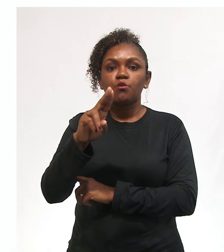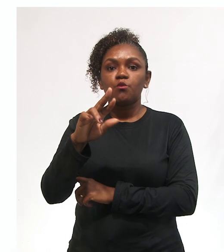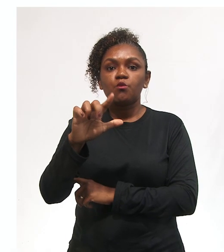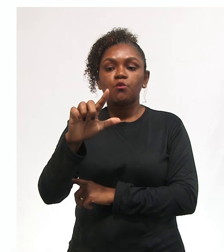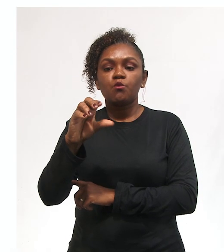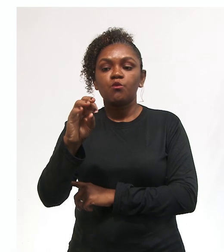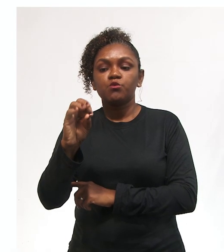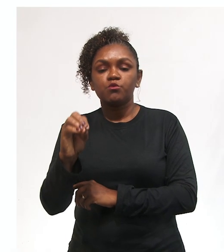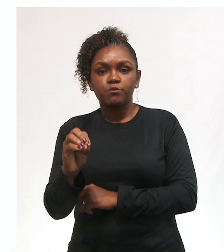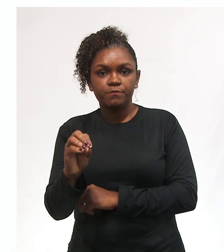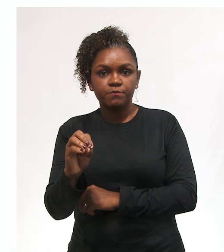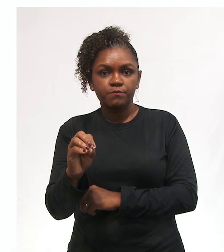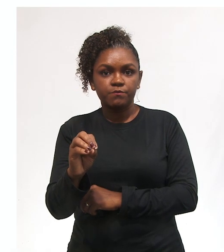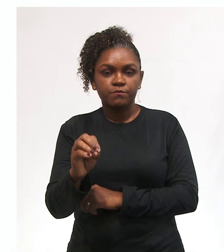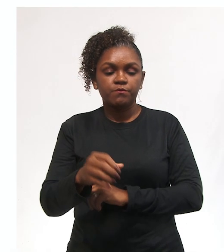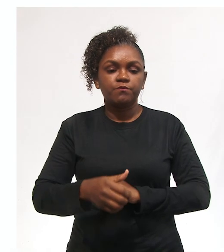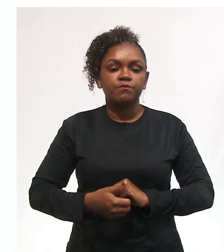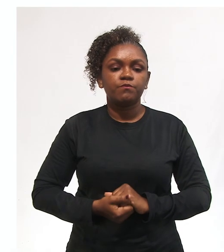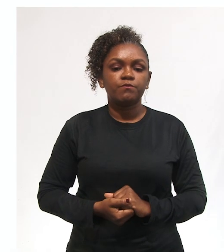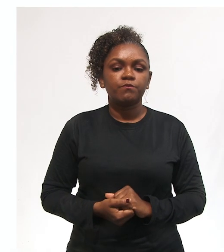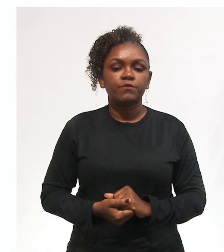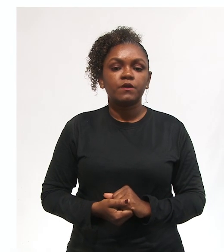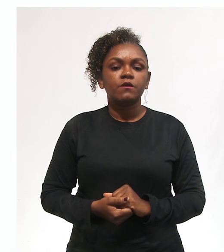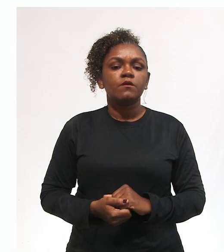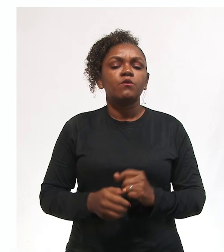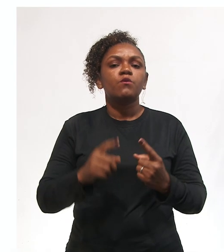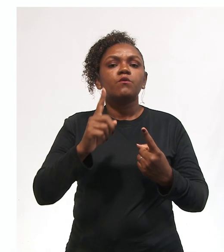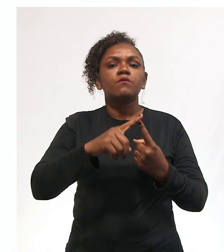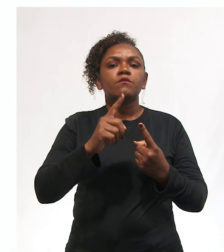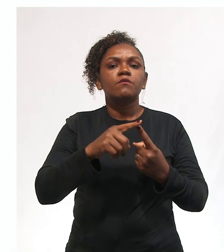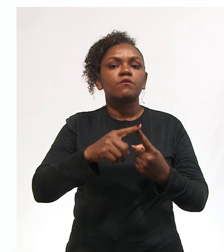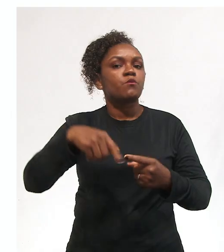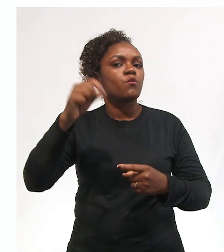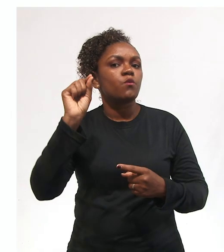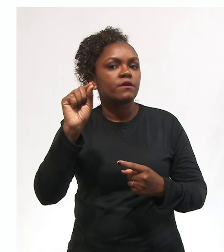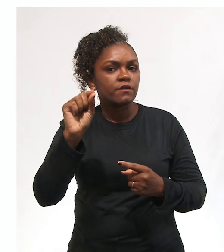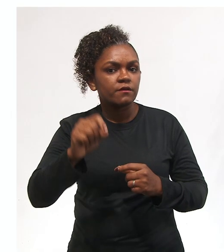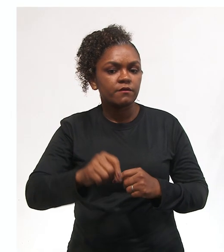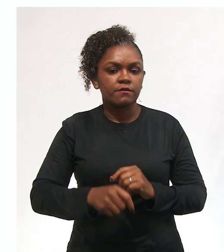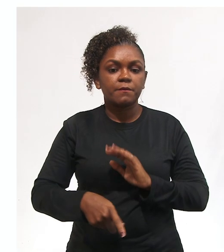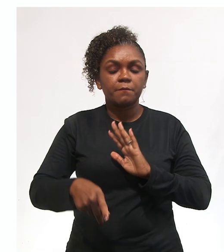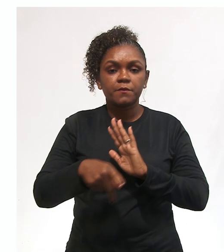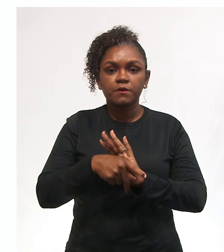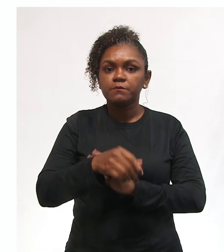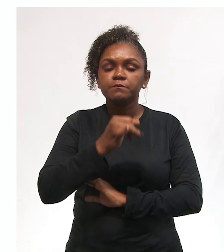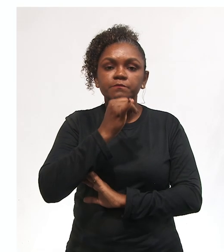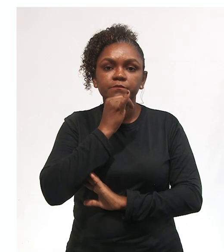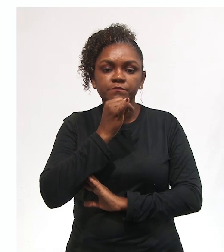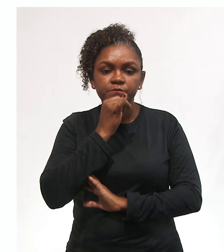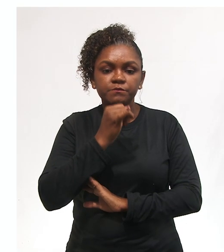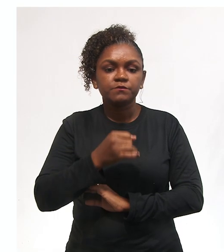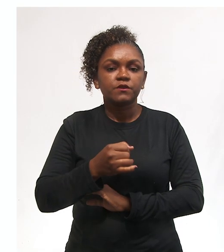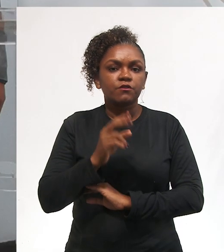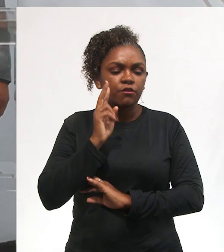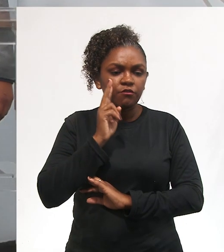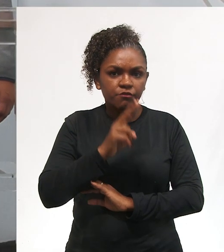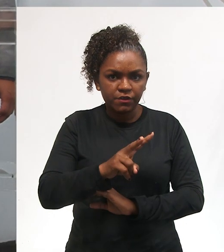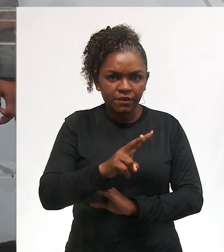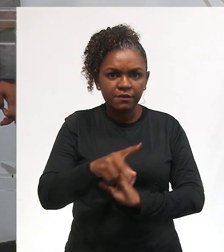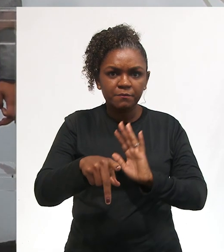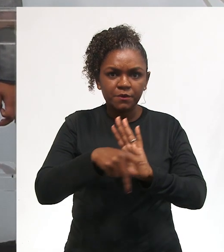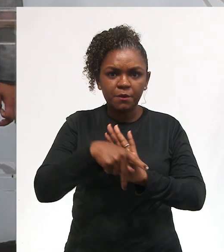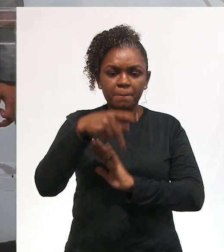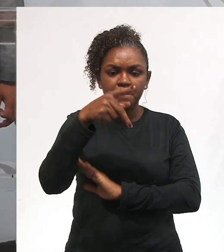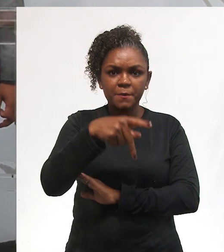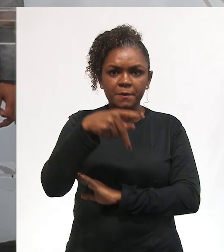três, combinado? Então, vamos lá. O que é um currículo formal, pessoal? É o currículo que a gente olha no projeto